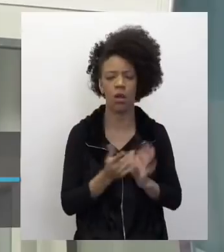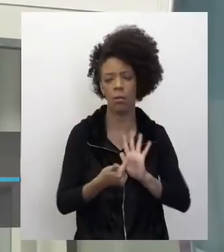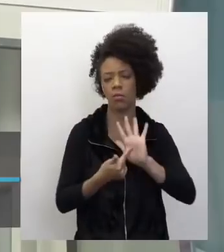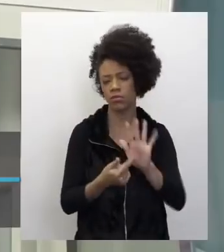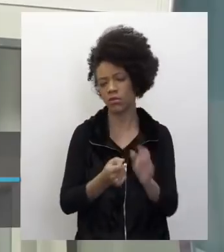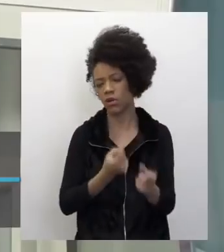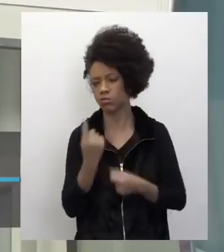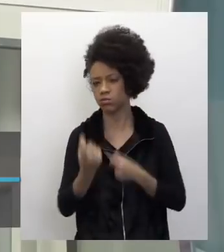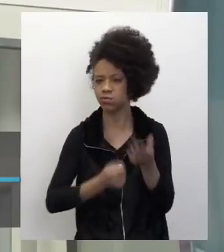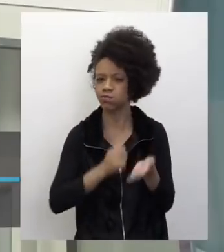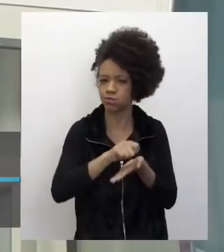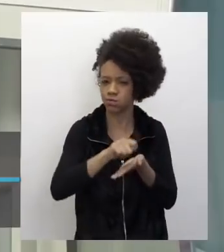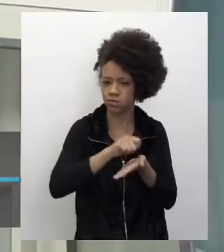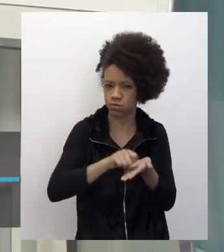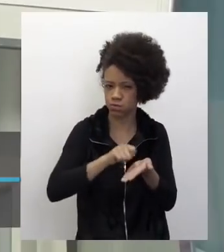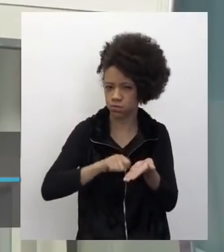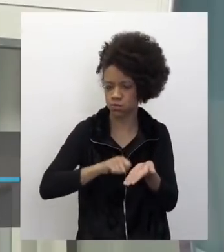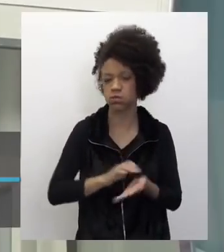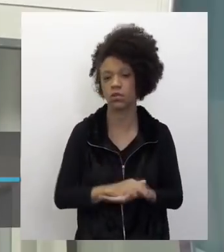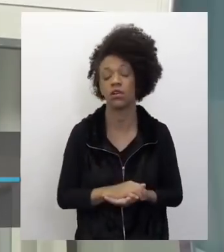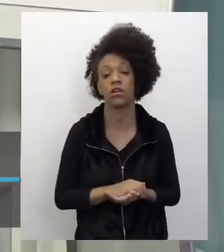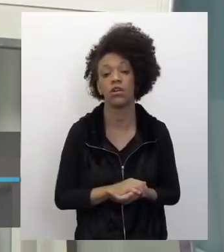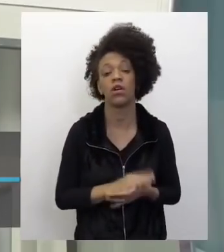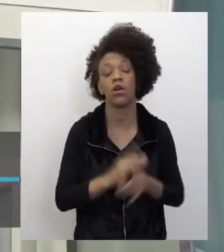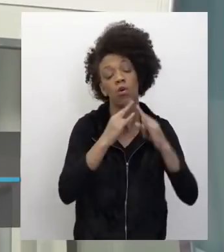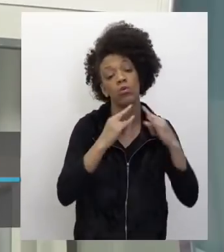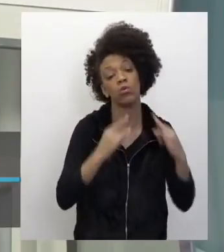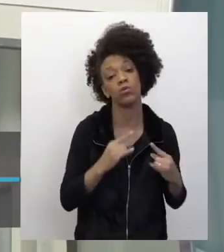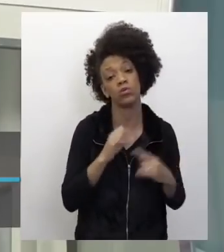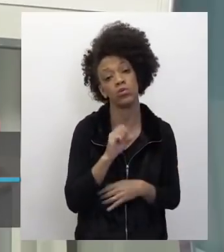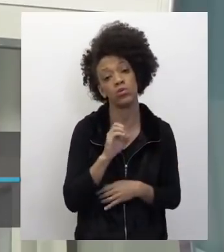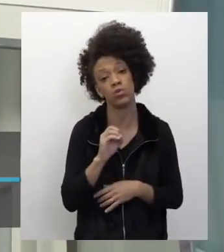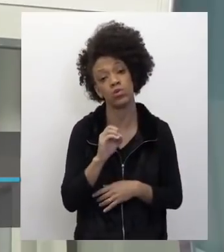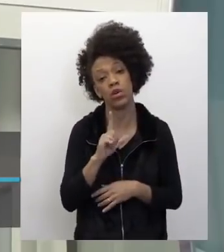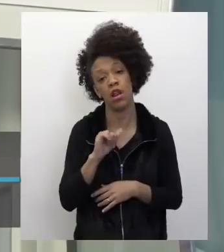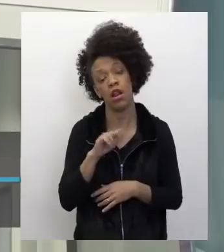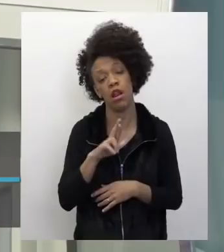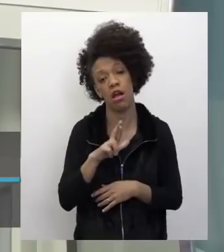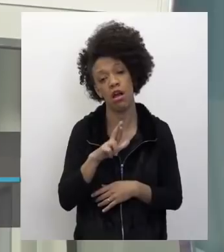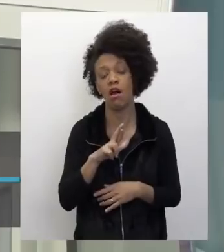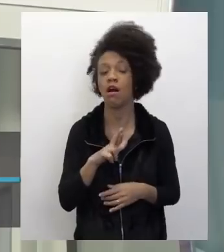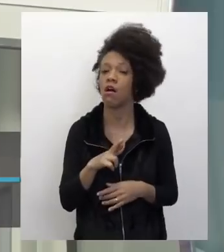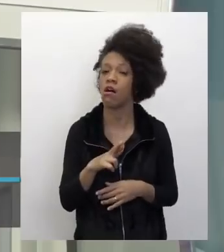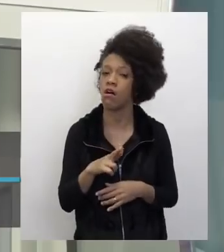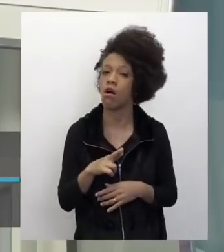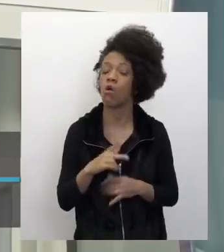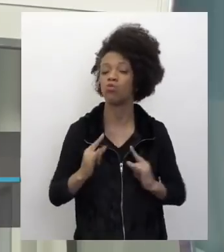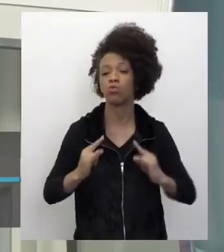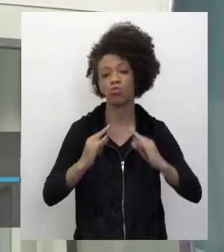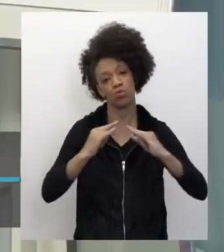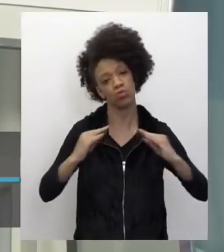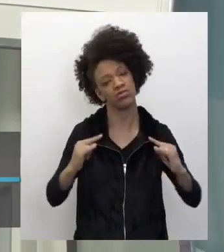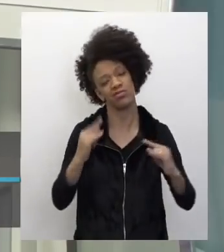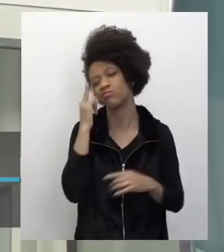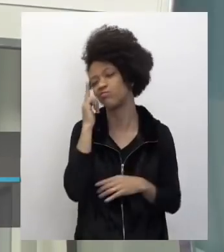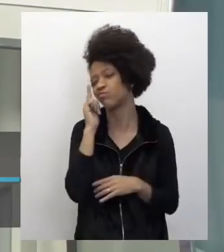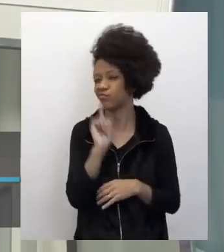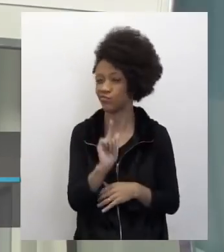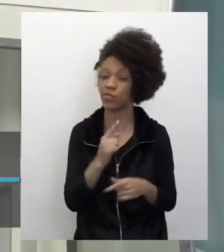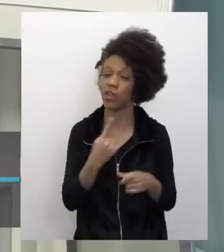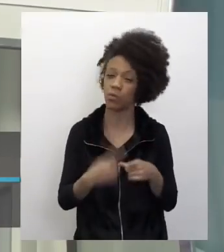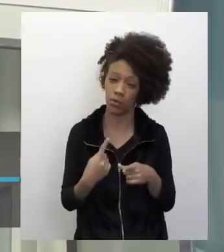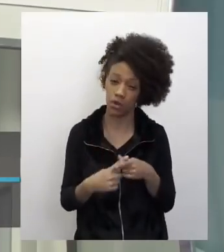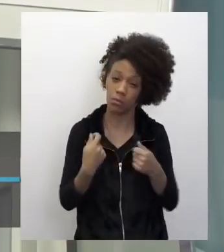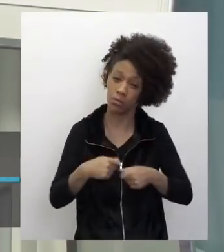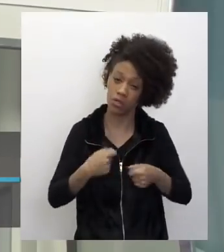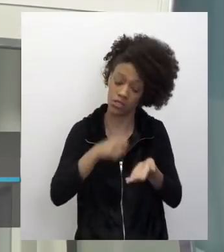anotarem. O Cirque du Soleil também foi um teatro, um circo que eu não consegui, tá? Por questões do direito autoral, a